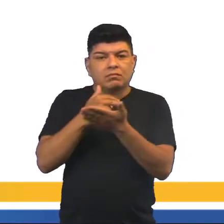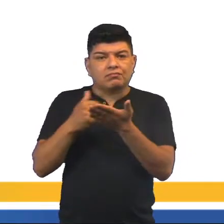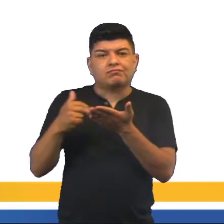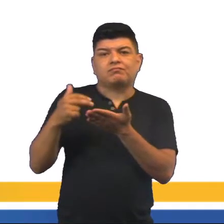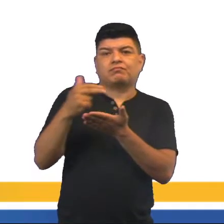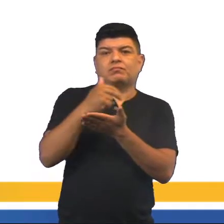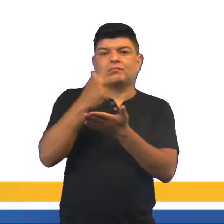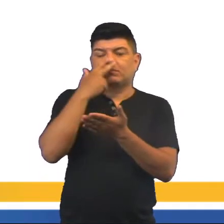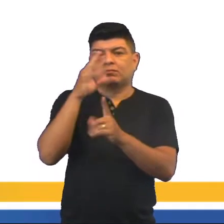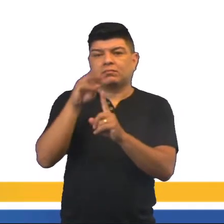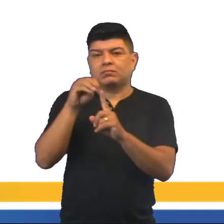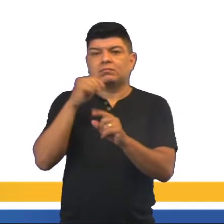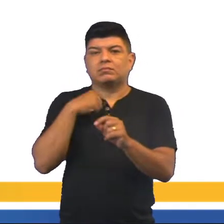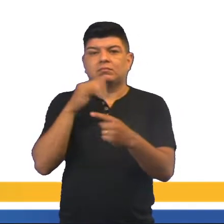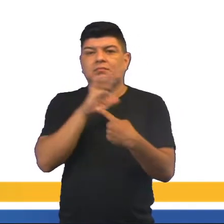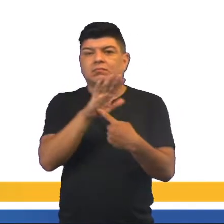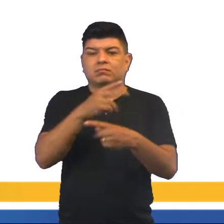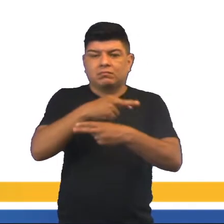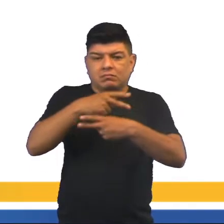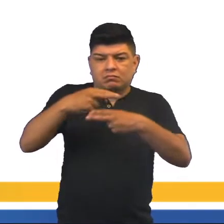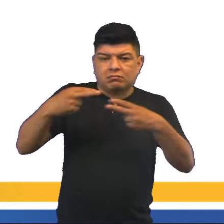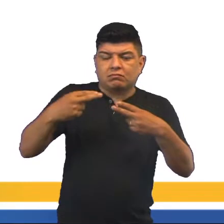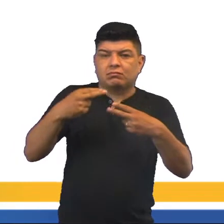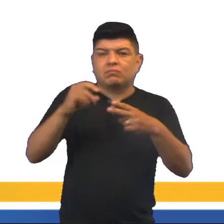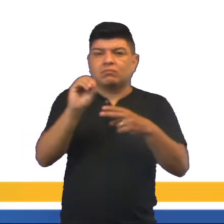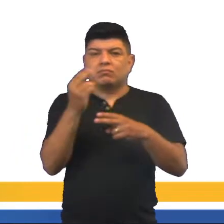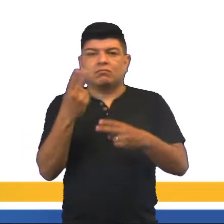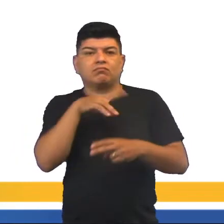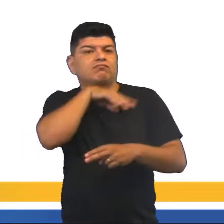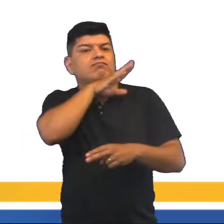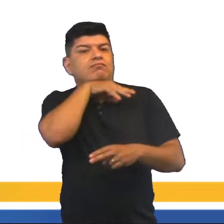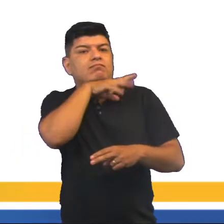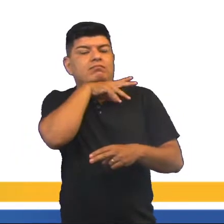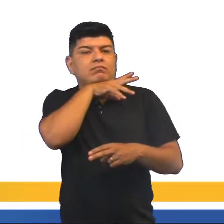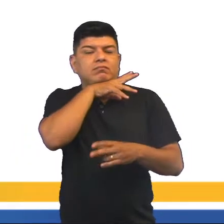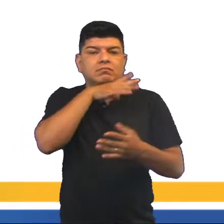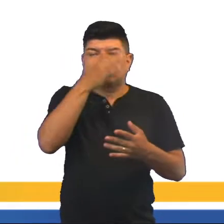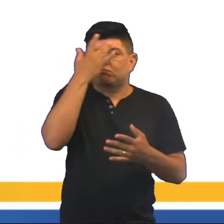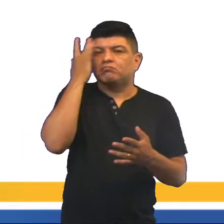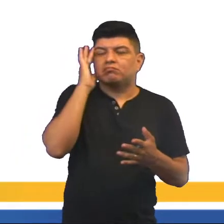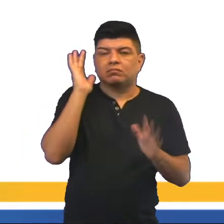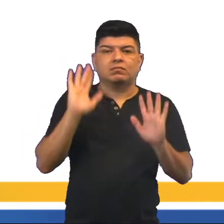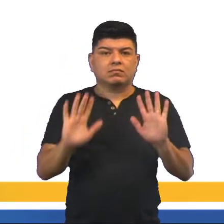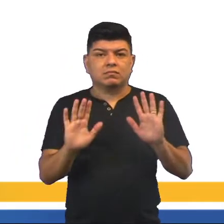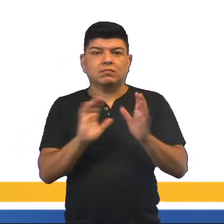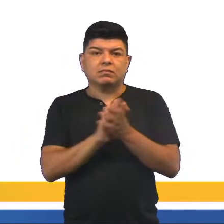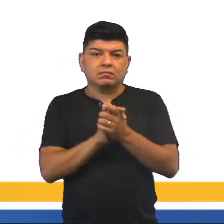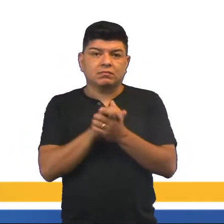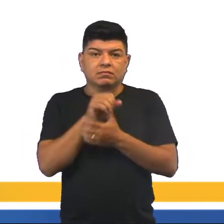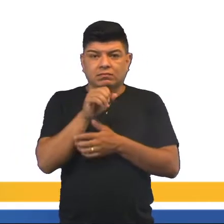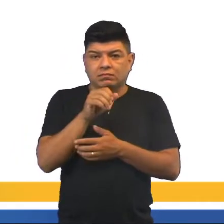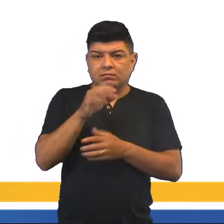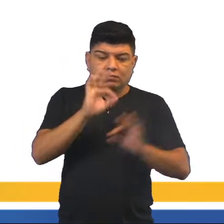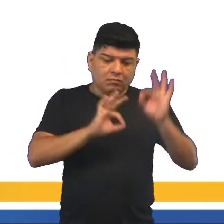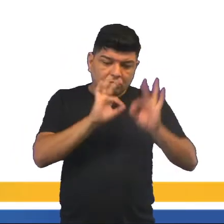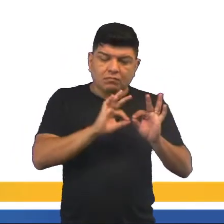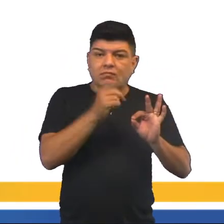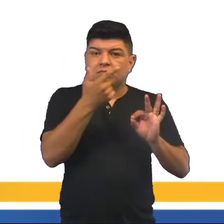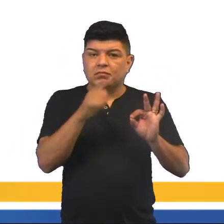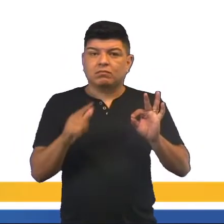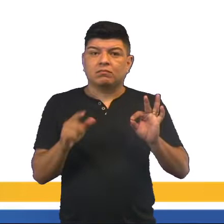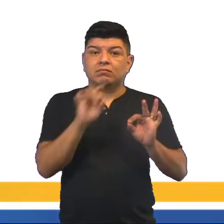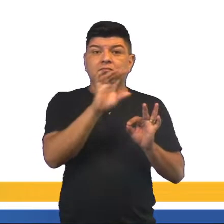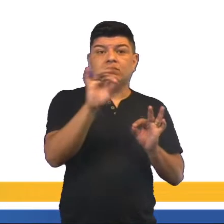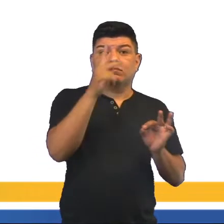quais objetivavam representar coisas, quer sejam animais, objetos ou pessoas. Por não haver organização, cada